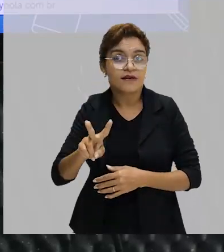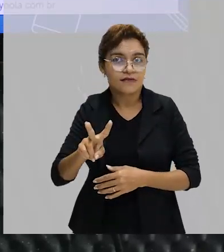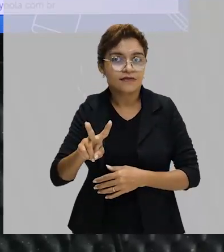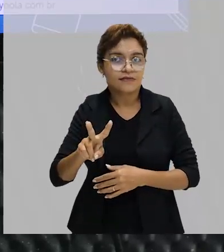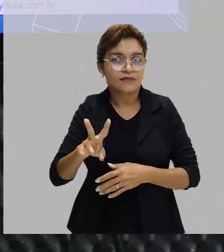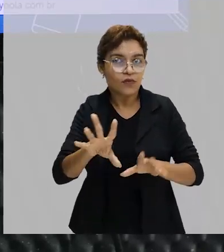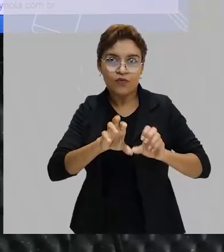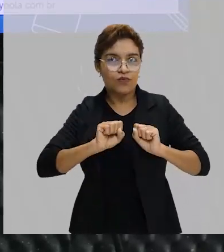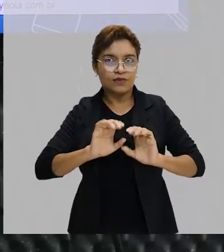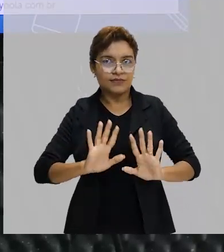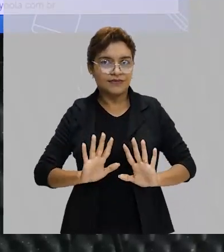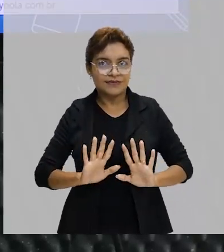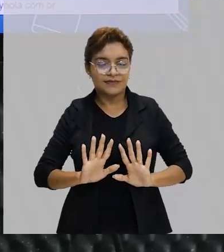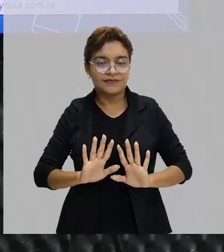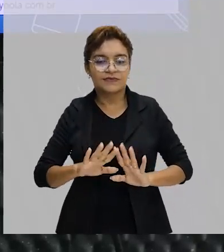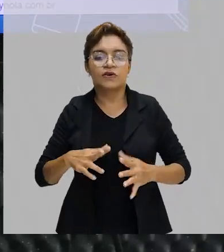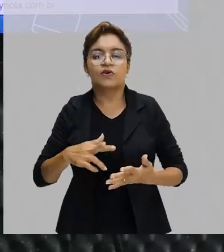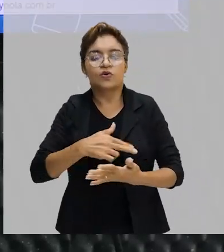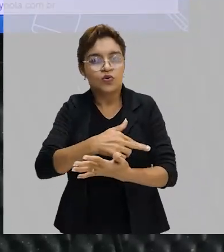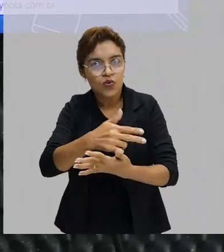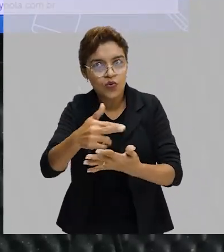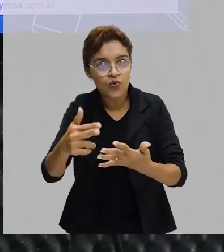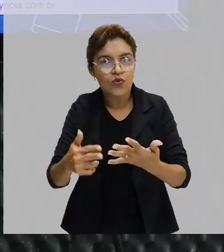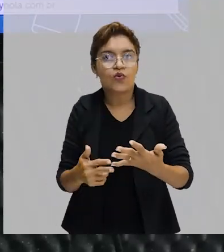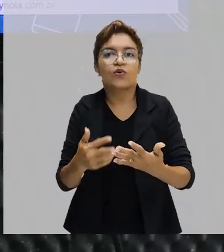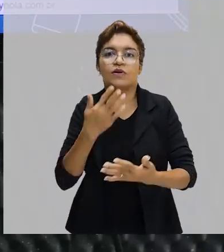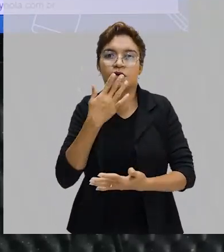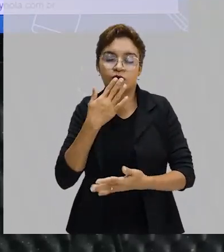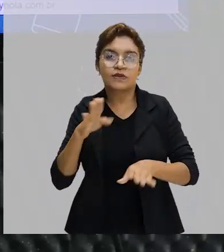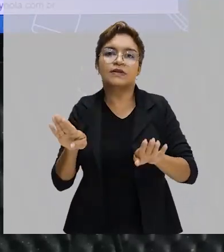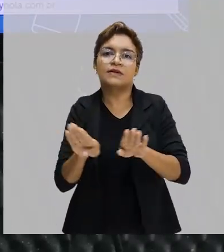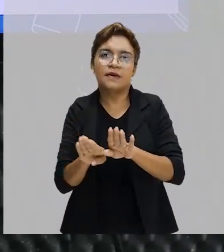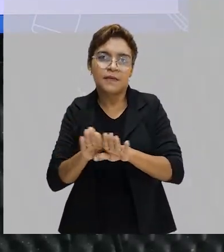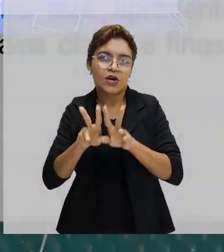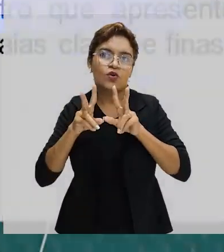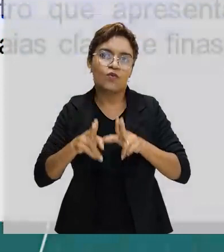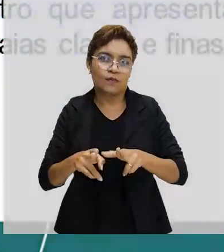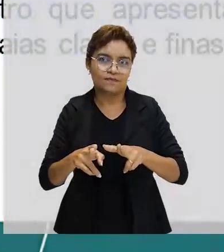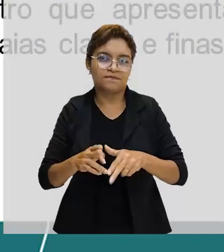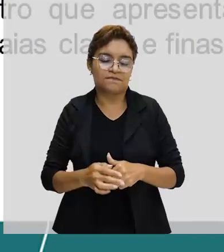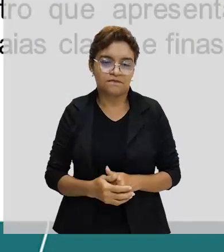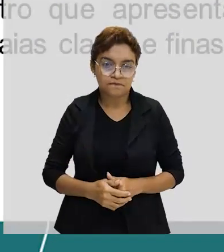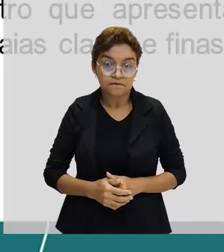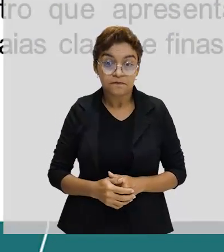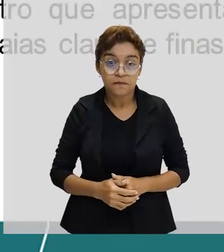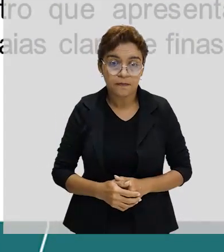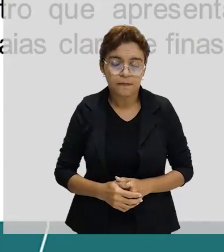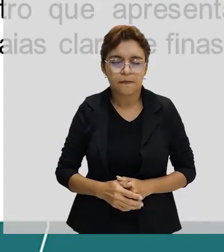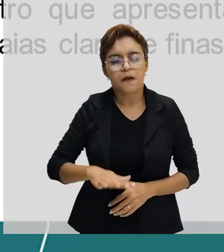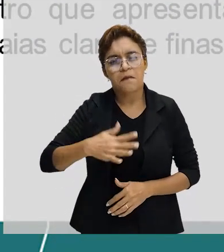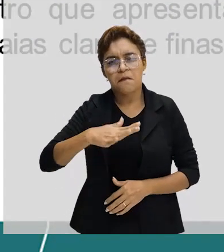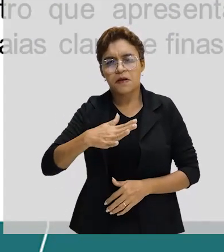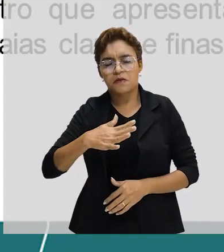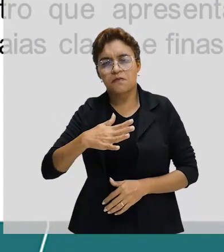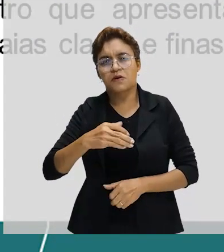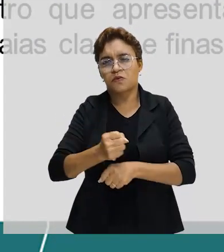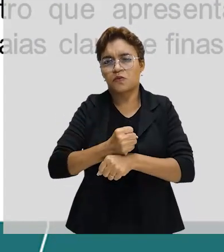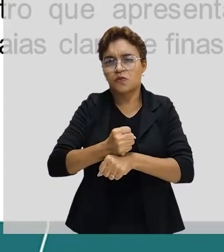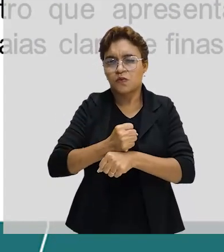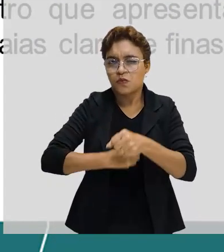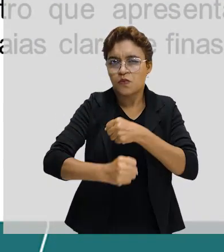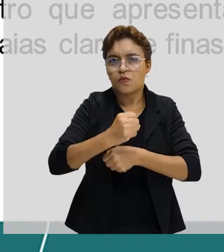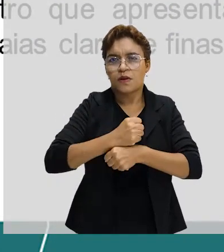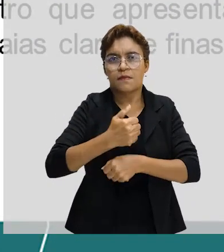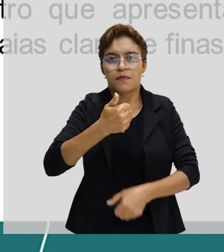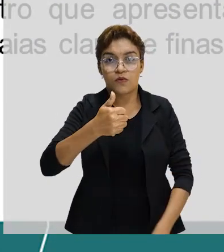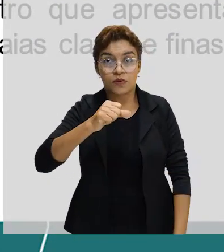bola? E isso serve para todas as outras cores também. Por volta de 1855,